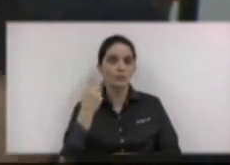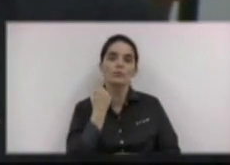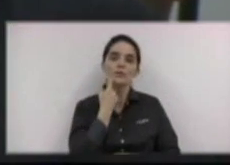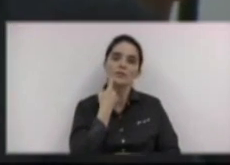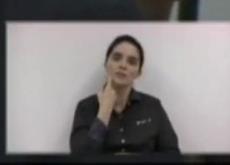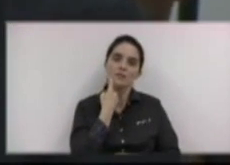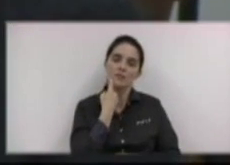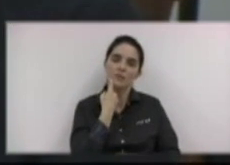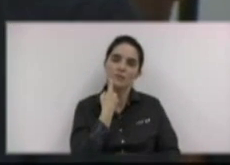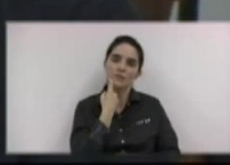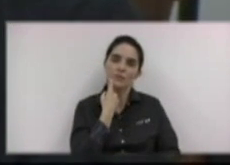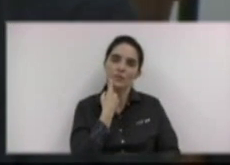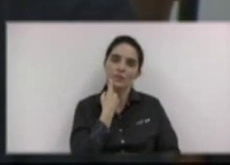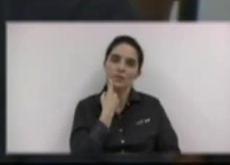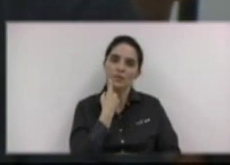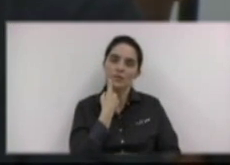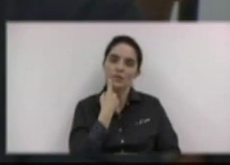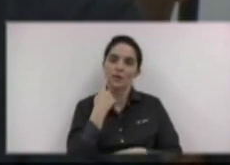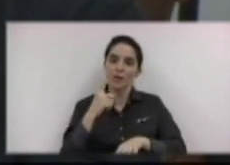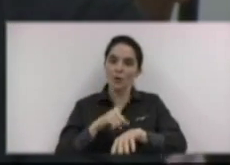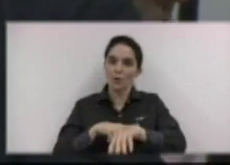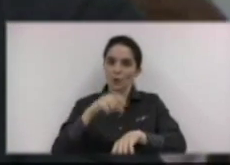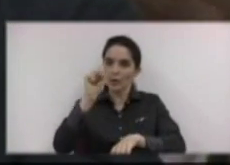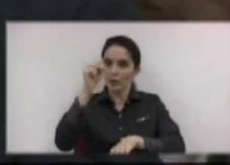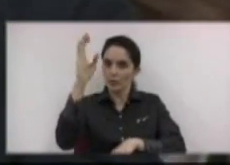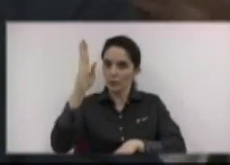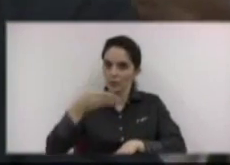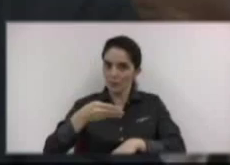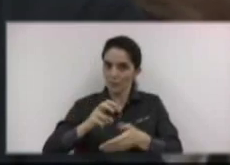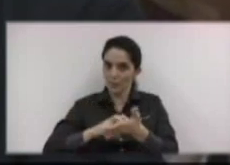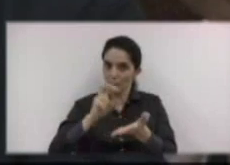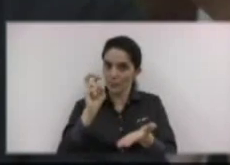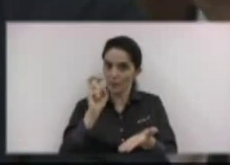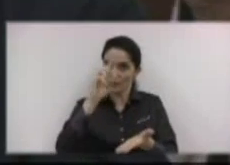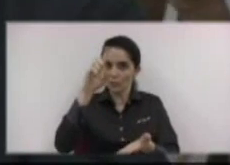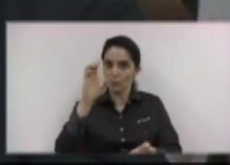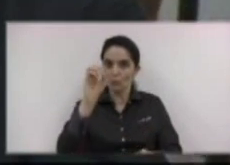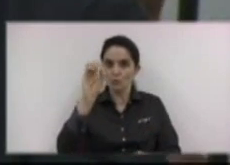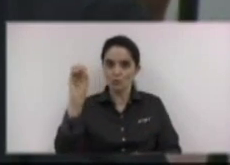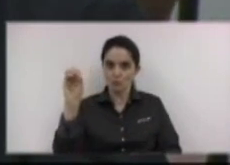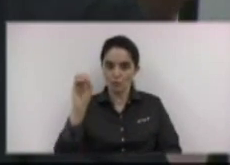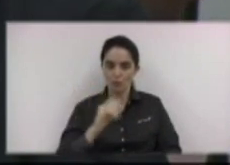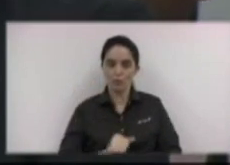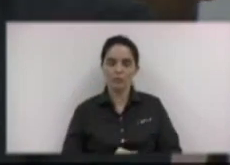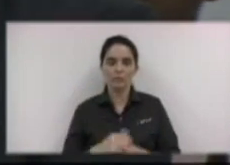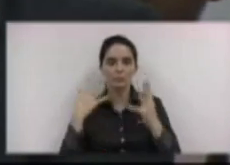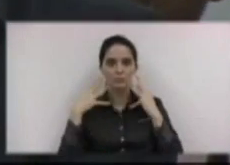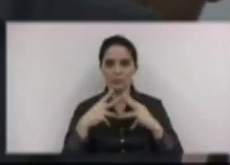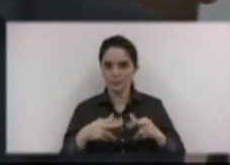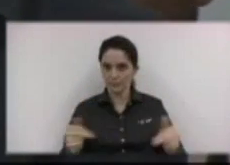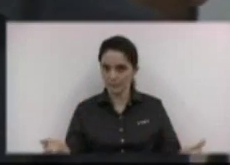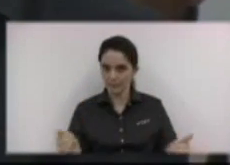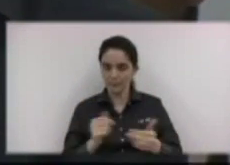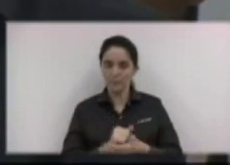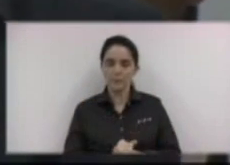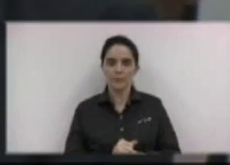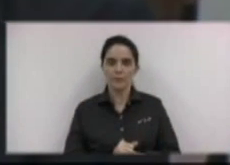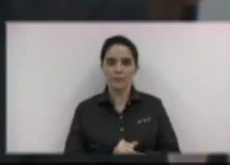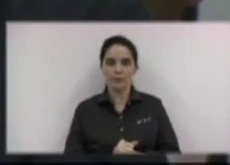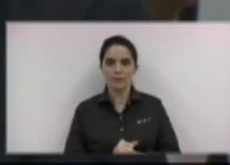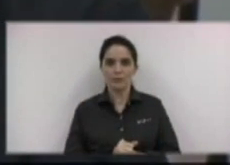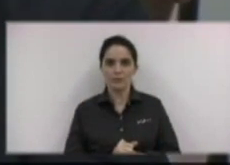sexta-feira, às 8:30 da manhã, lá no Jardim Zoológico, para participar do